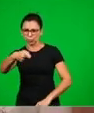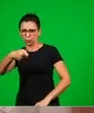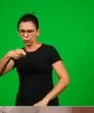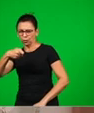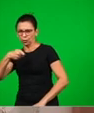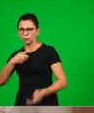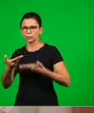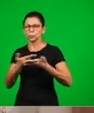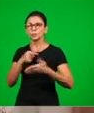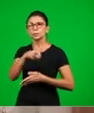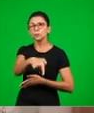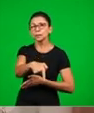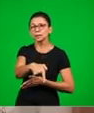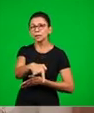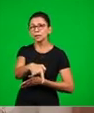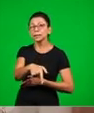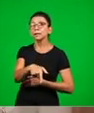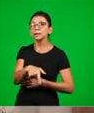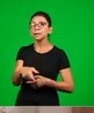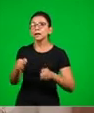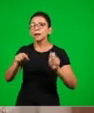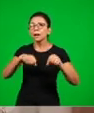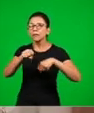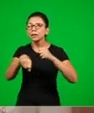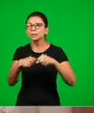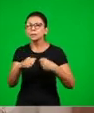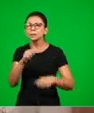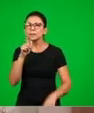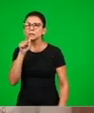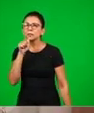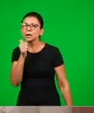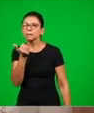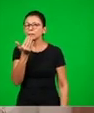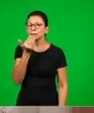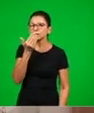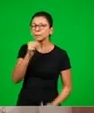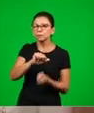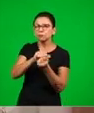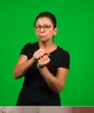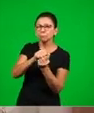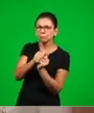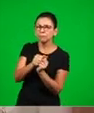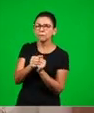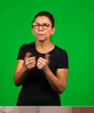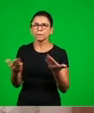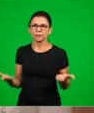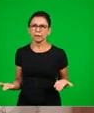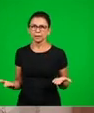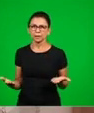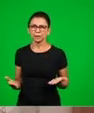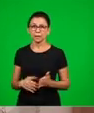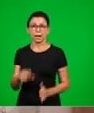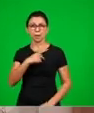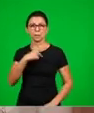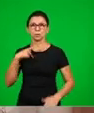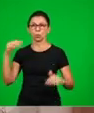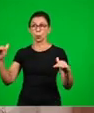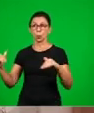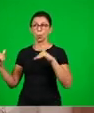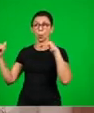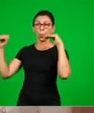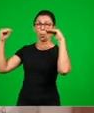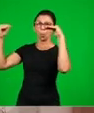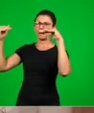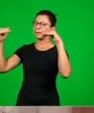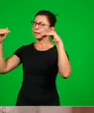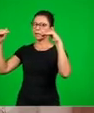que é importante. E, meus irmãos, quando nós falamos isso, não é o pastor, é o supra-sumo, não. O pastor é um dependente dessa